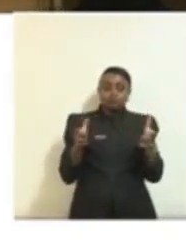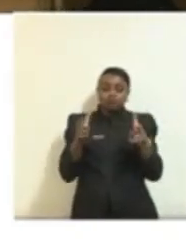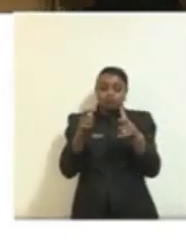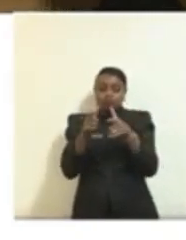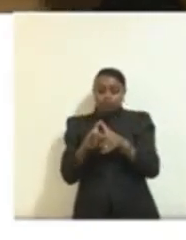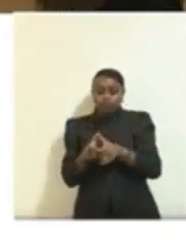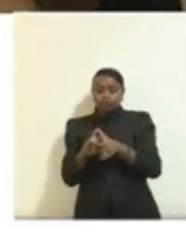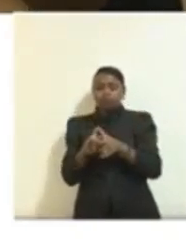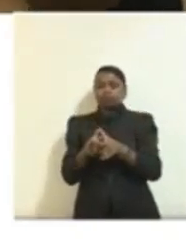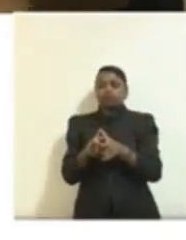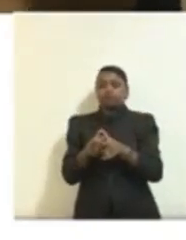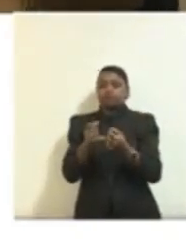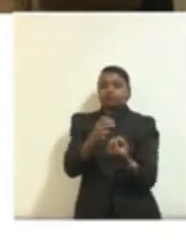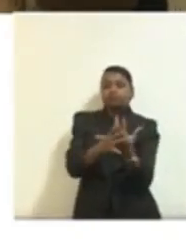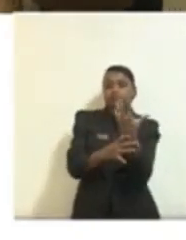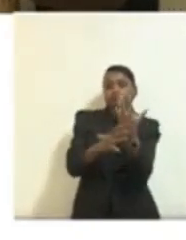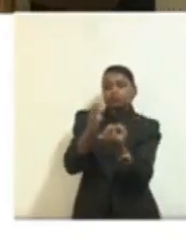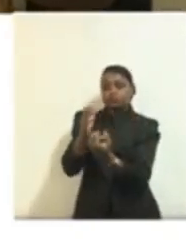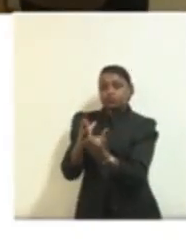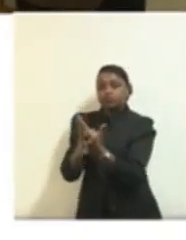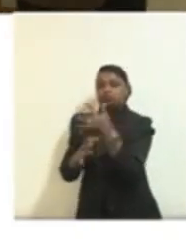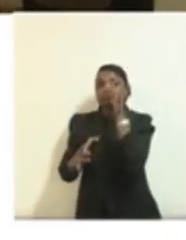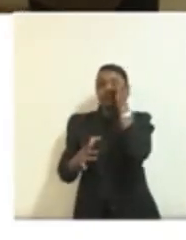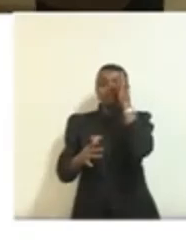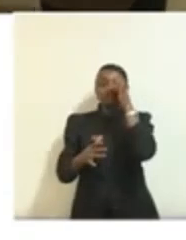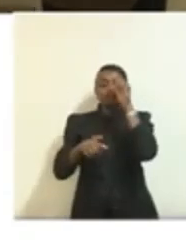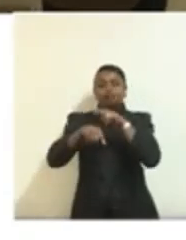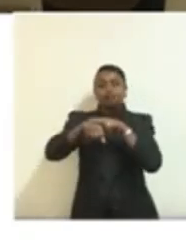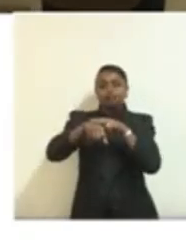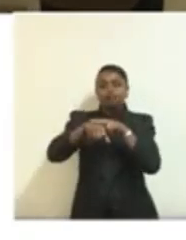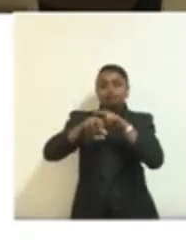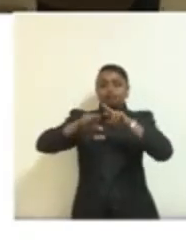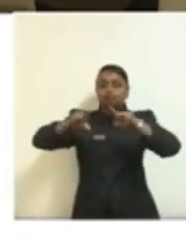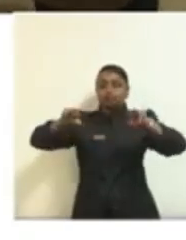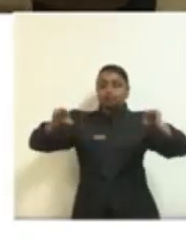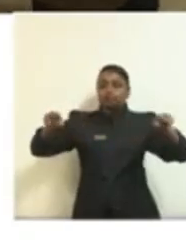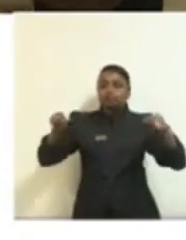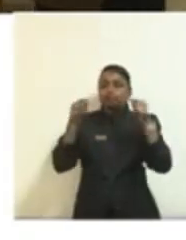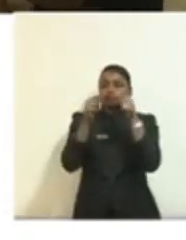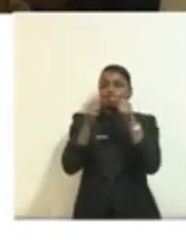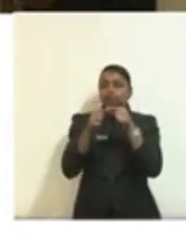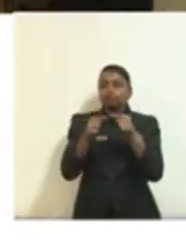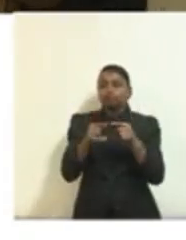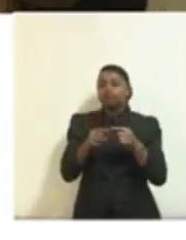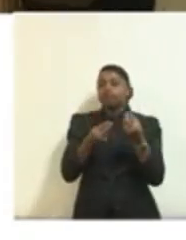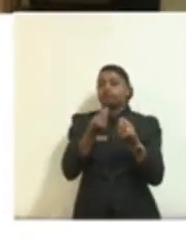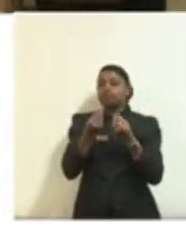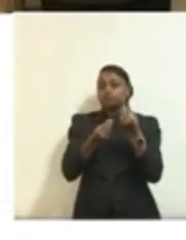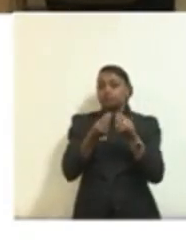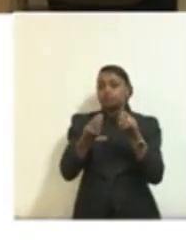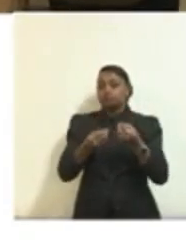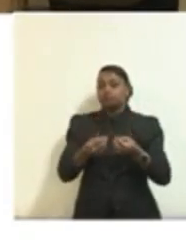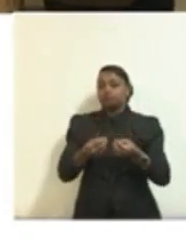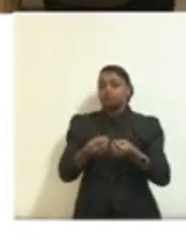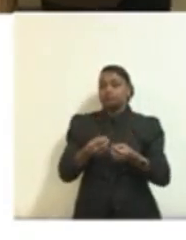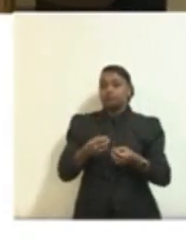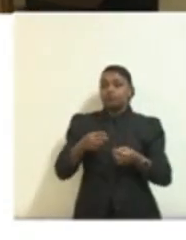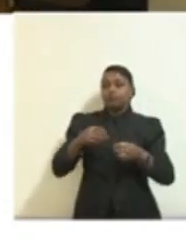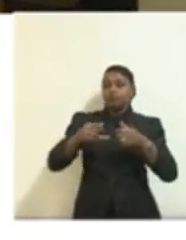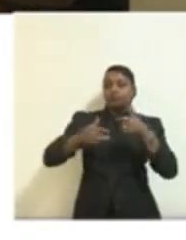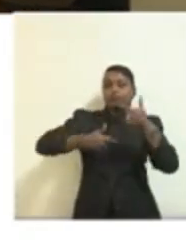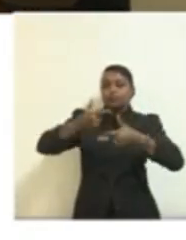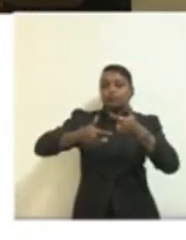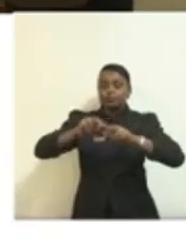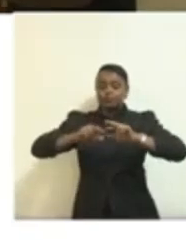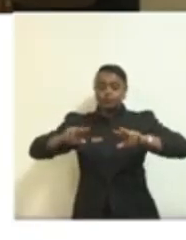né, de plantas, por exemplo, e isso tem a ver com a multifuncionalidade. Tá?